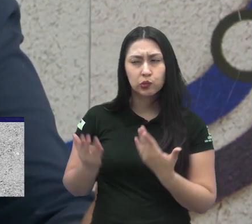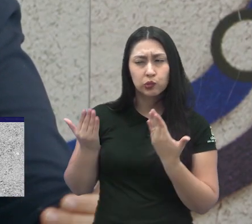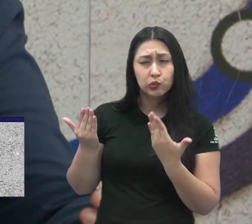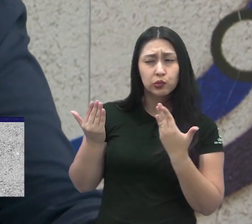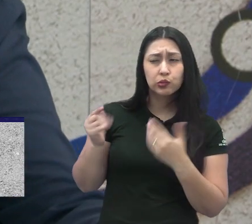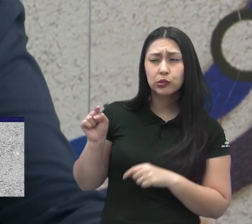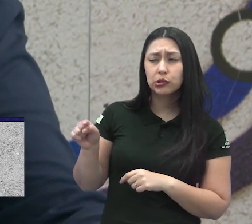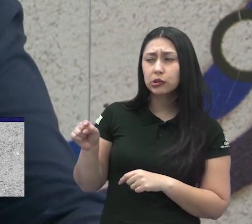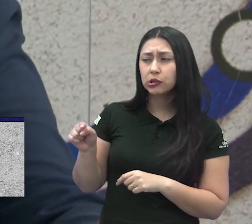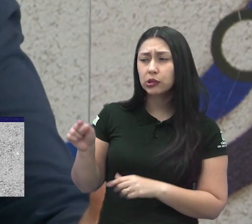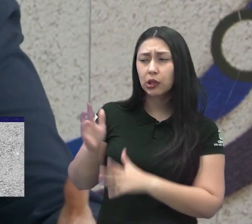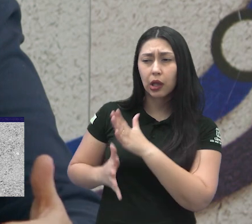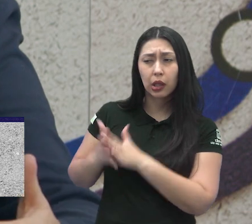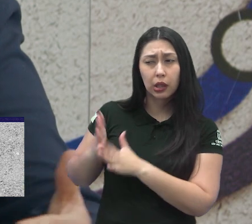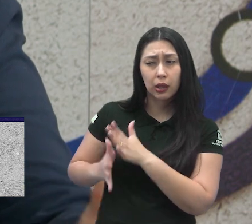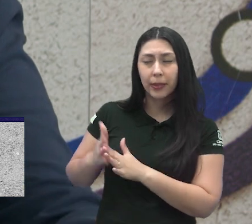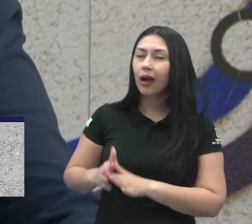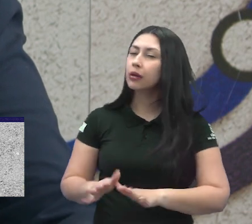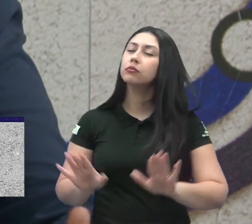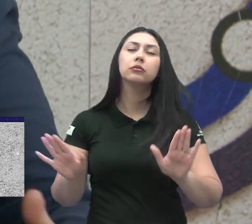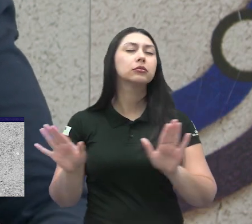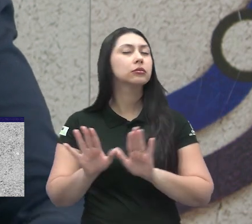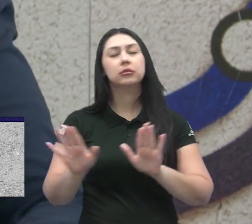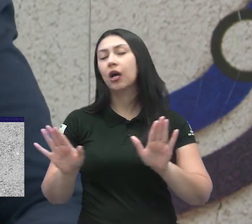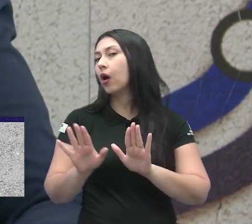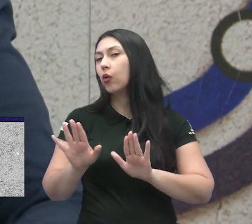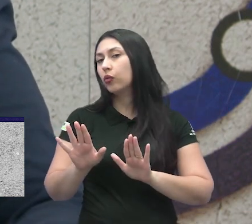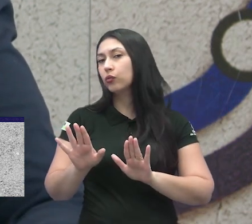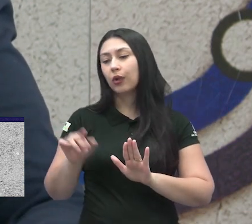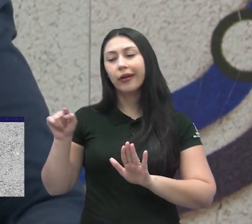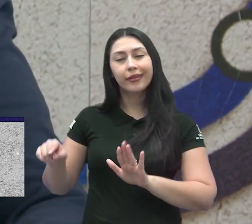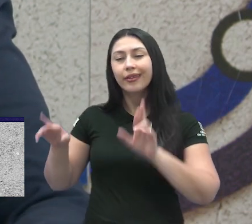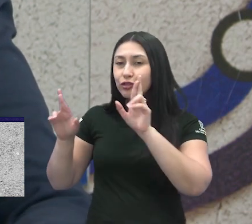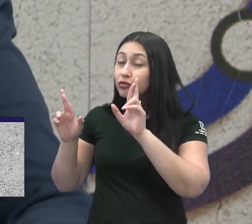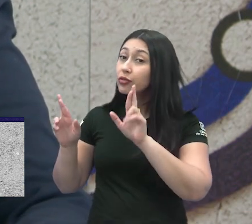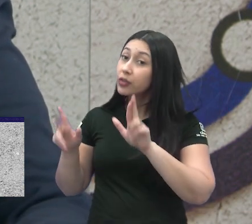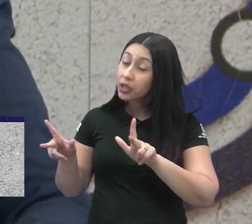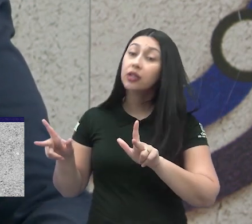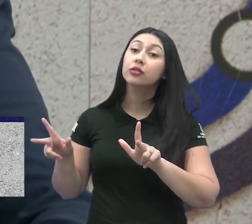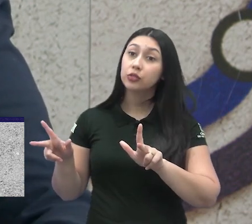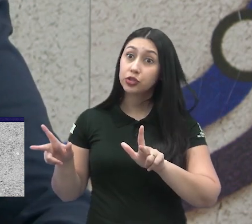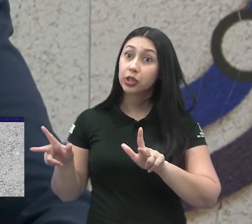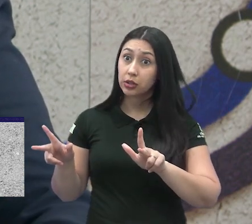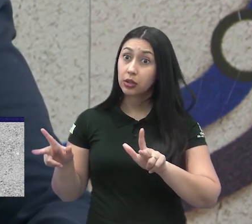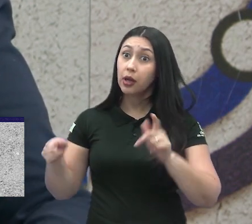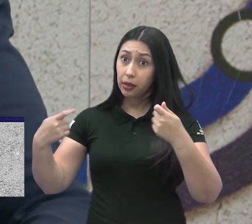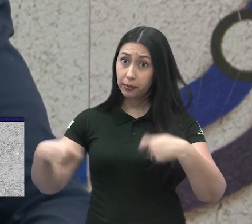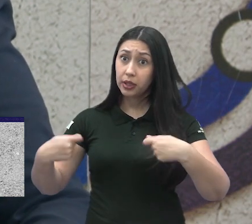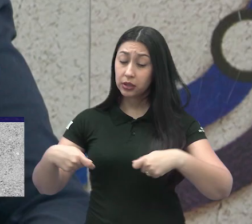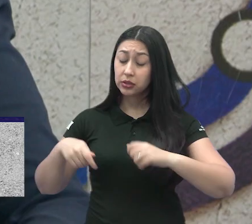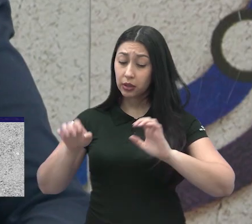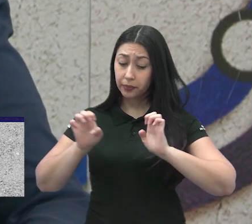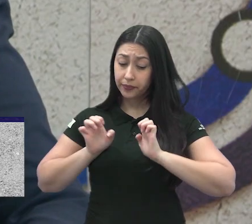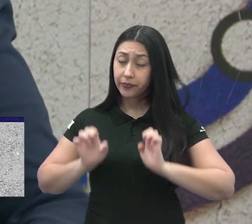o zootecnista vai cruzar esse caminho e não. Não há intenção nenhuma e isso seria extremamente